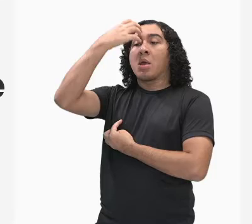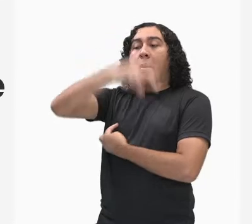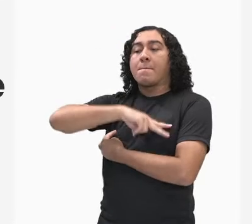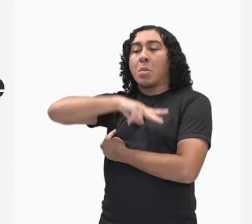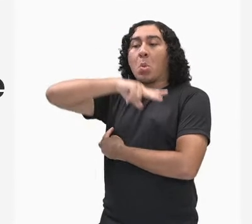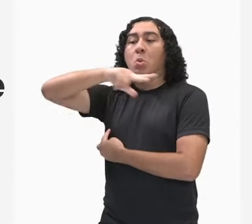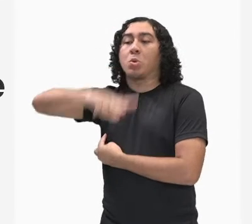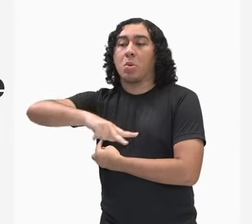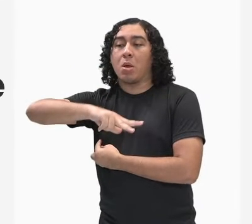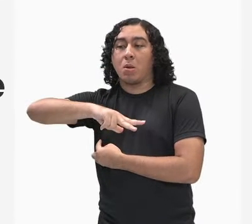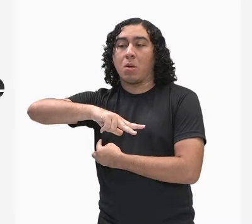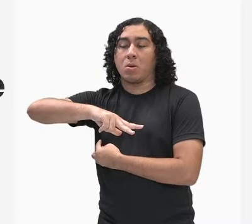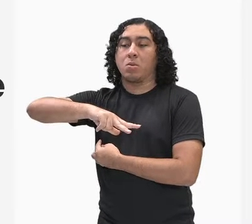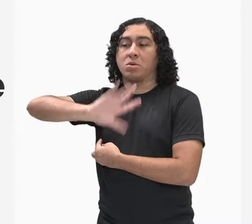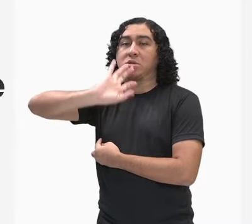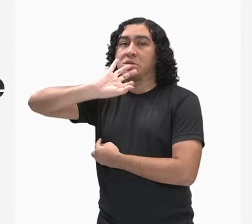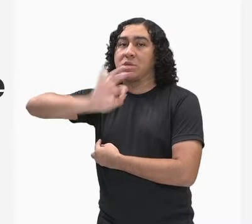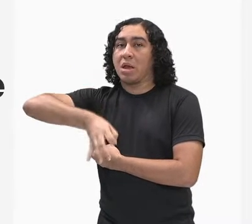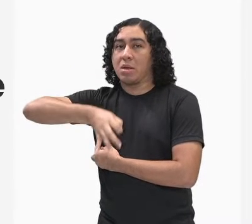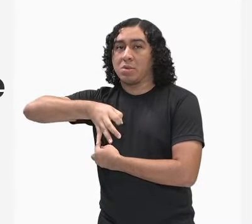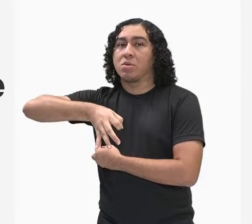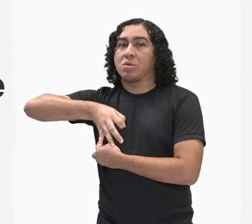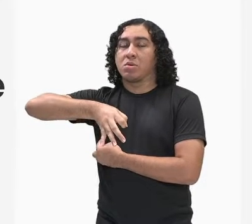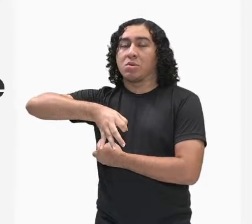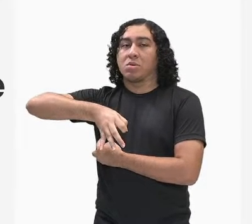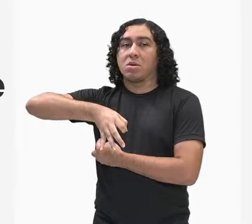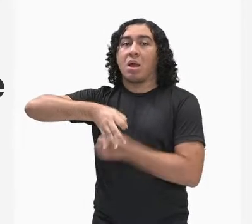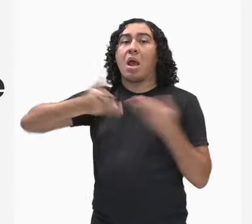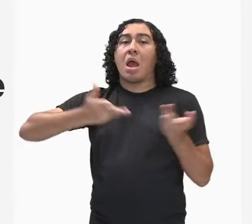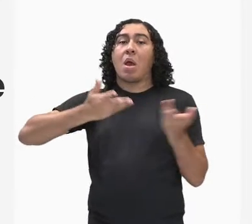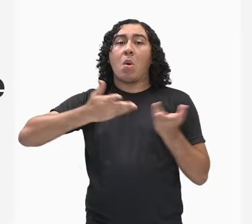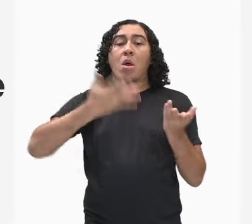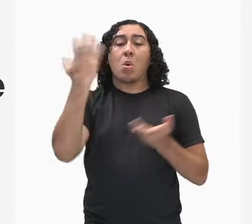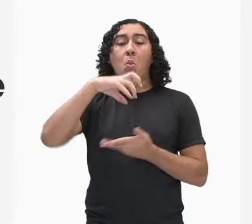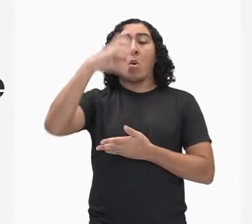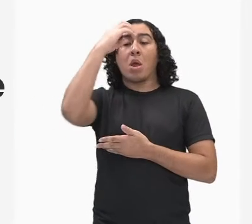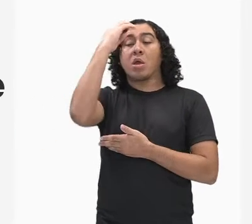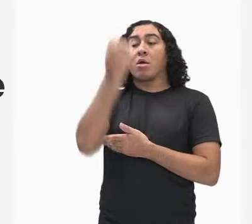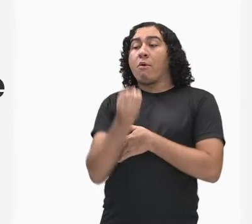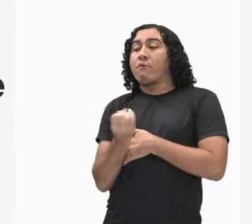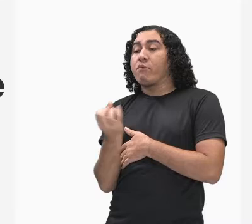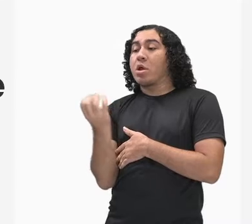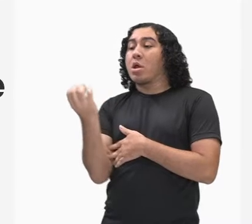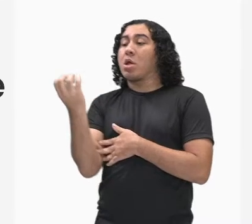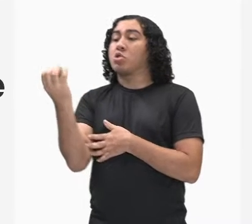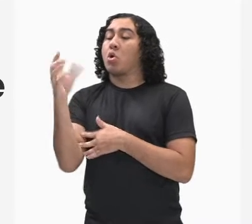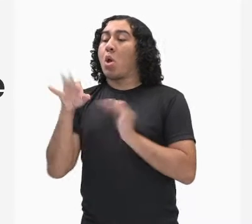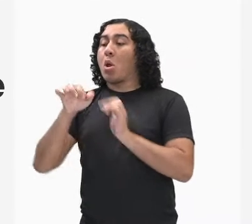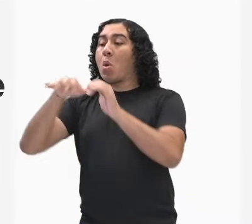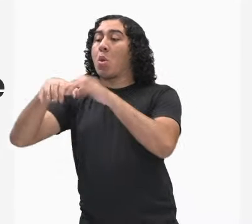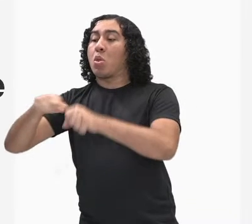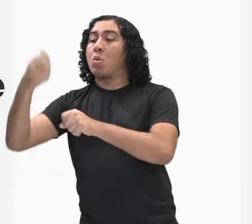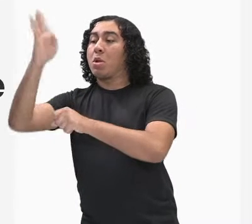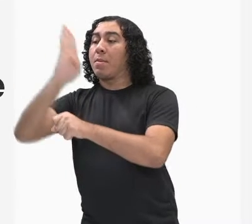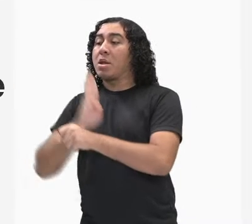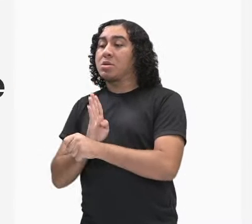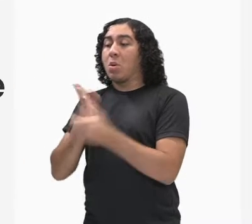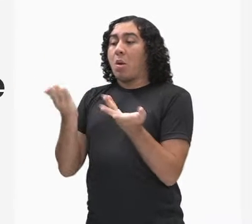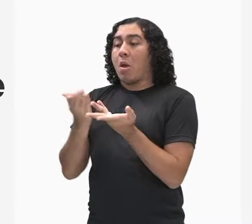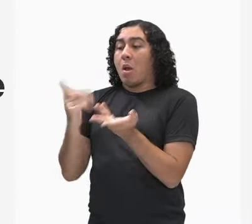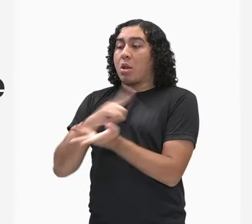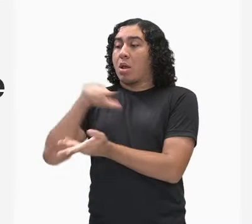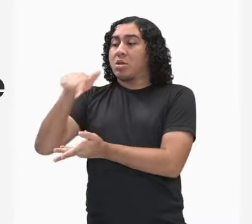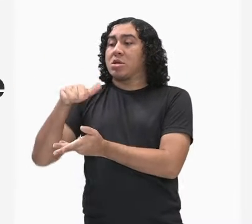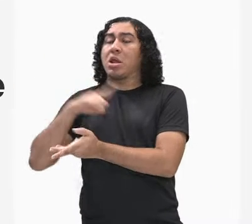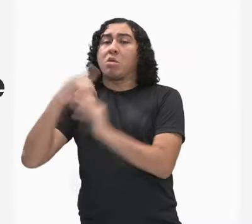e agora o rei está lá na colônia e essa colônia agora está com poder, está sendo a